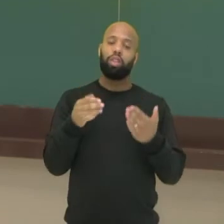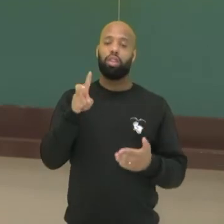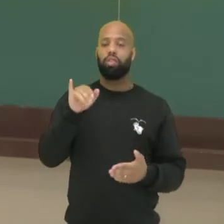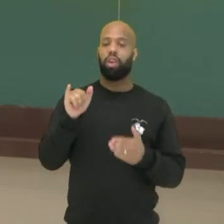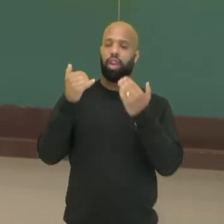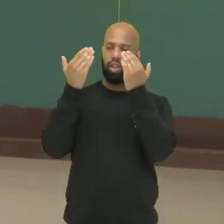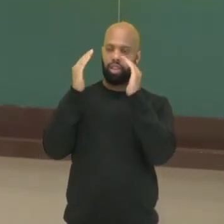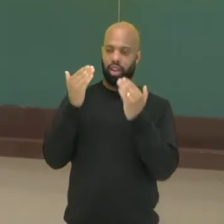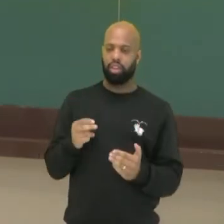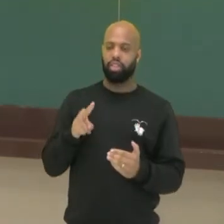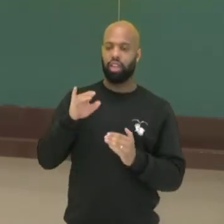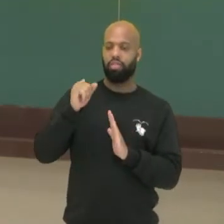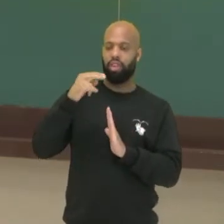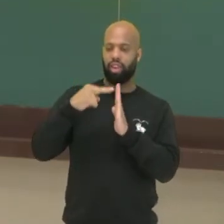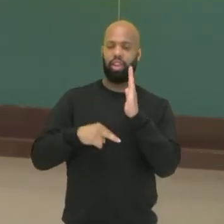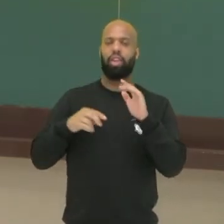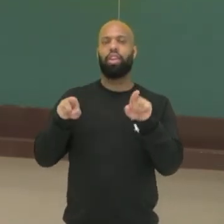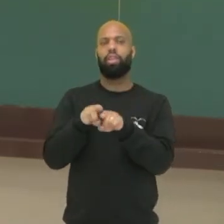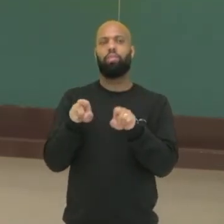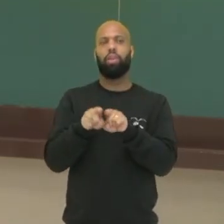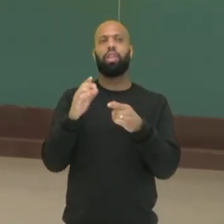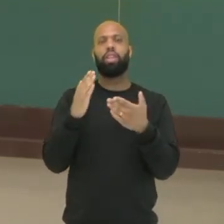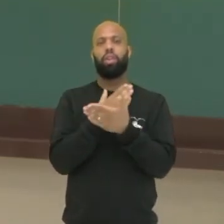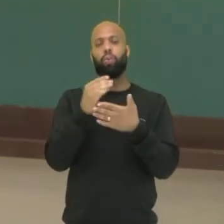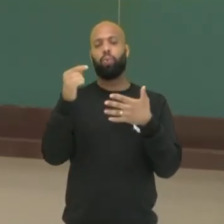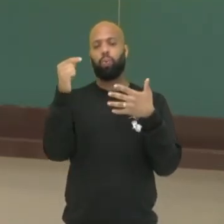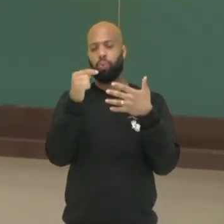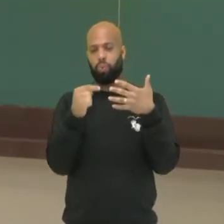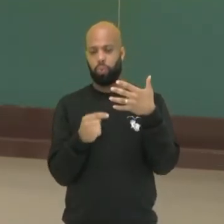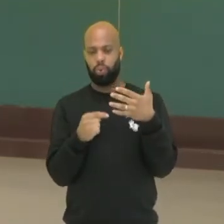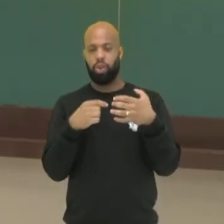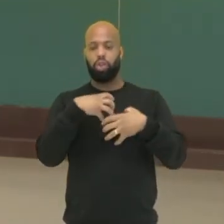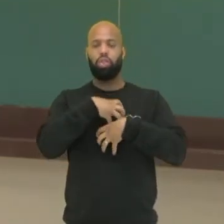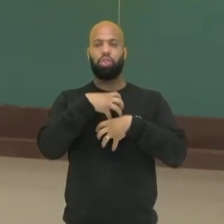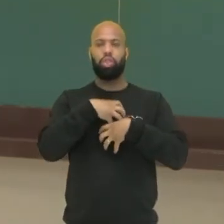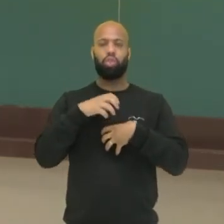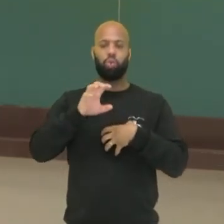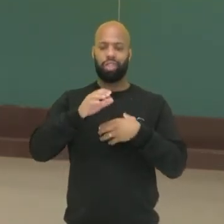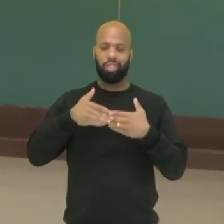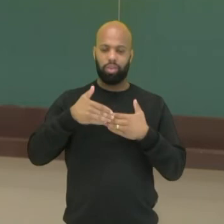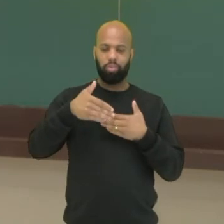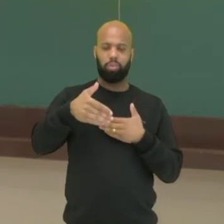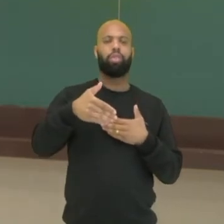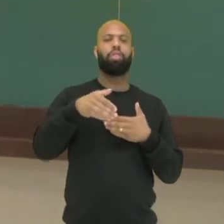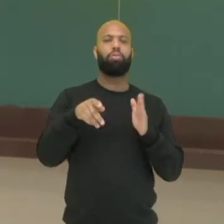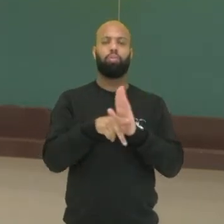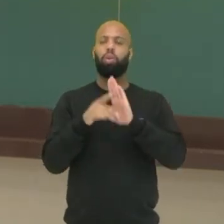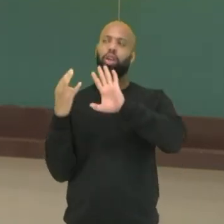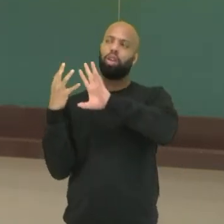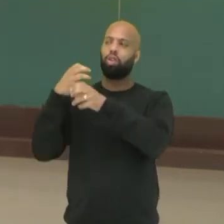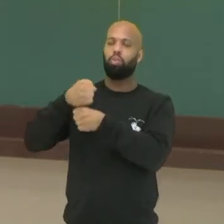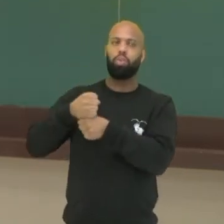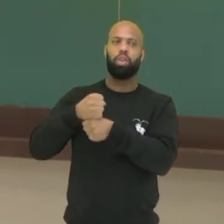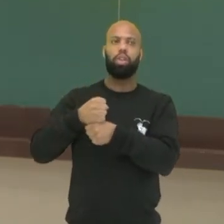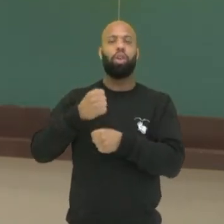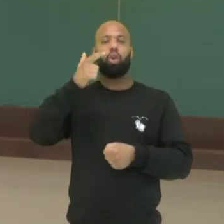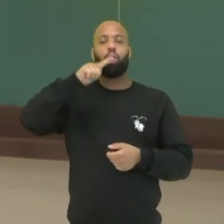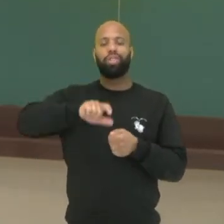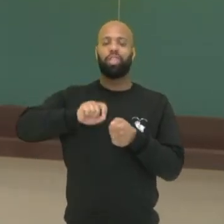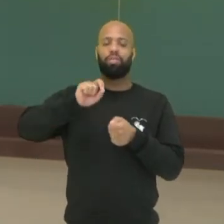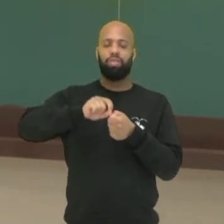ler retomar alguns elementos, para a partir dessa retomada a gente fazer